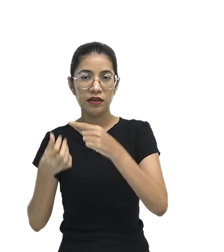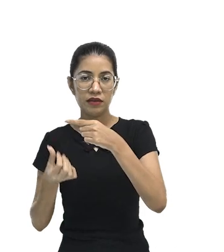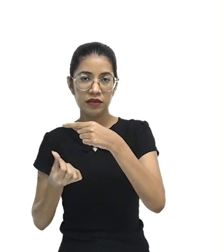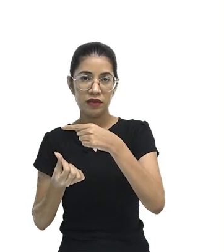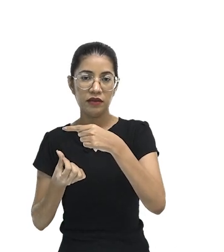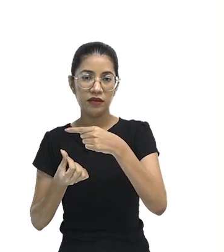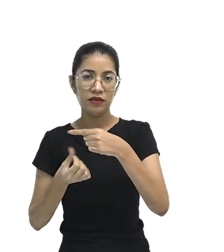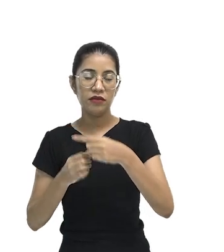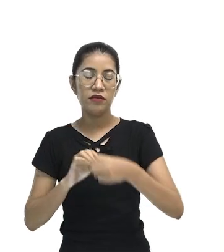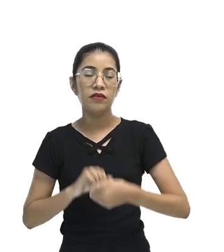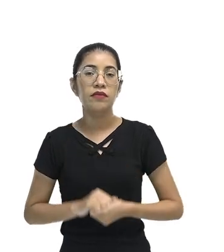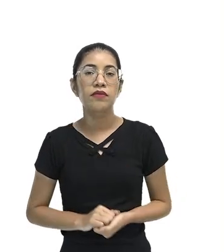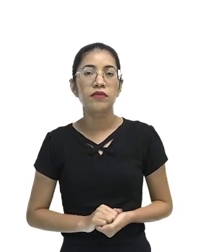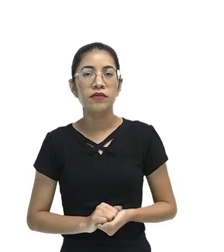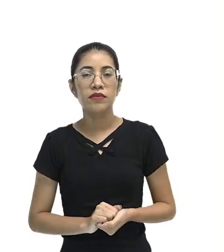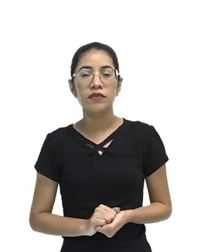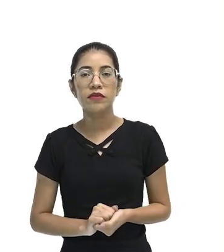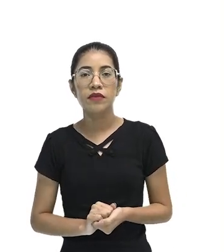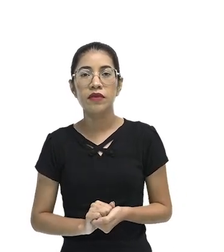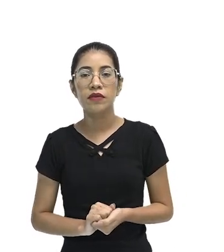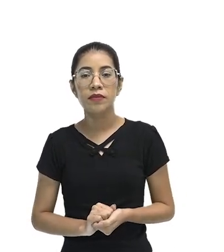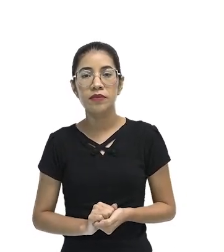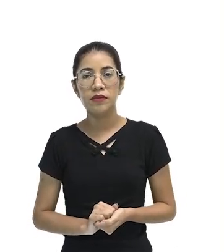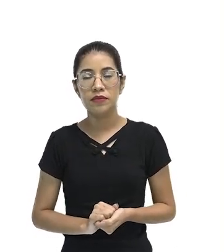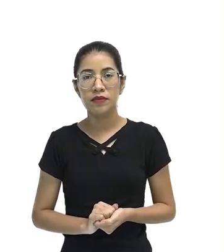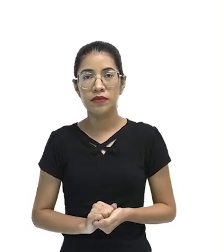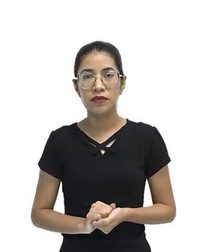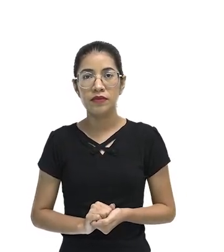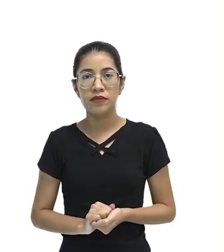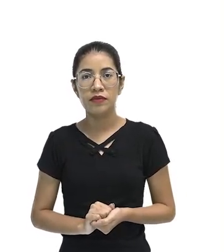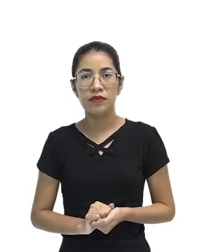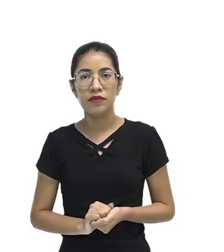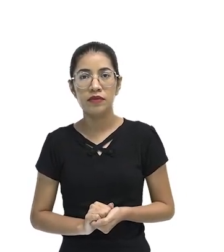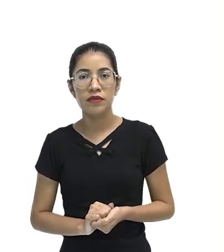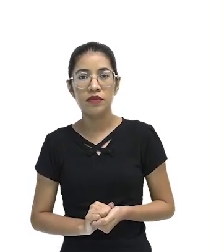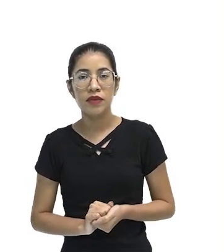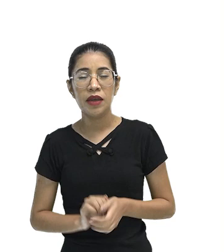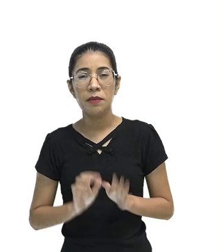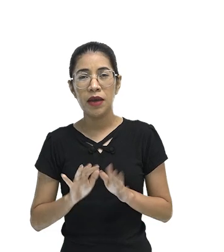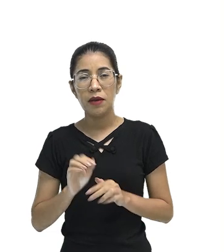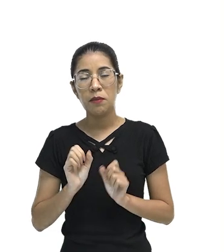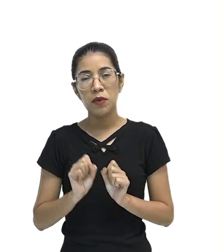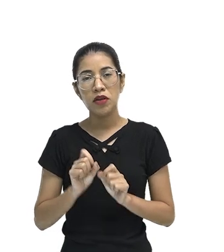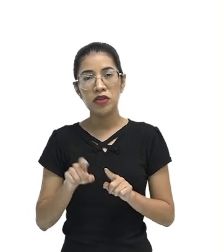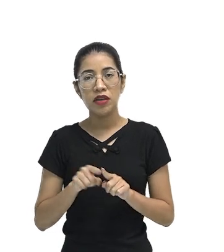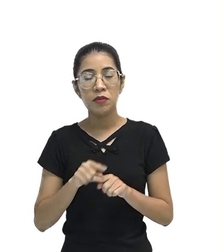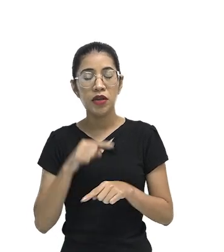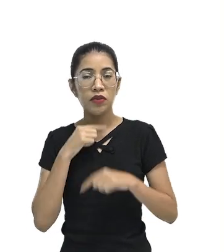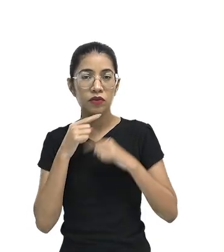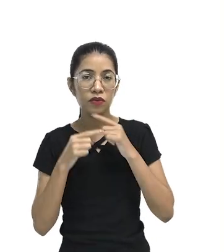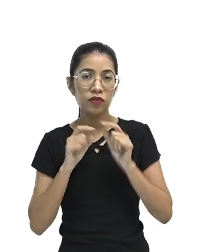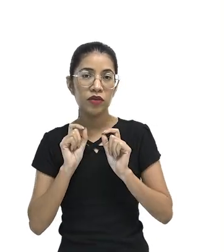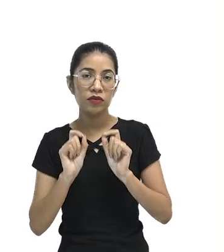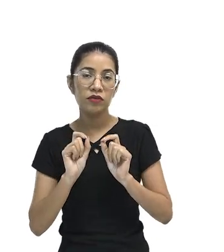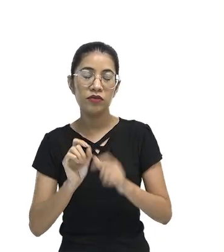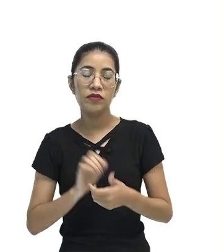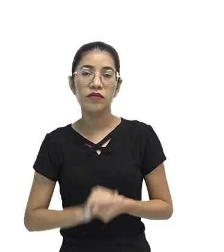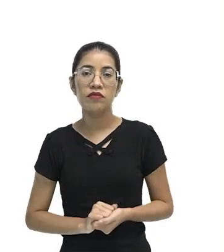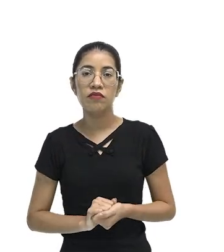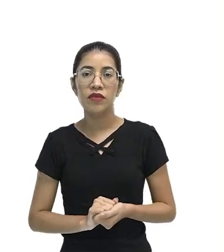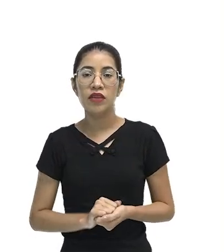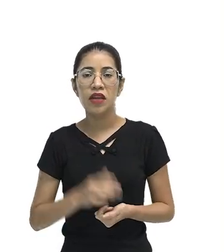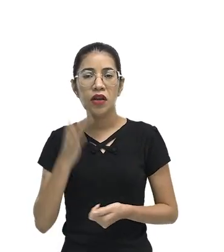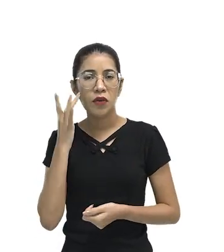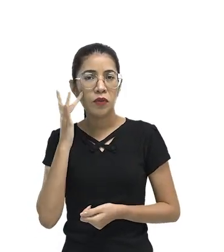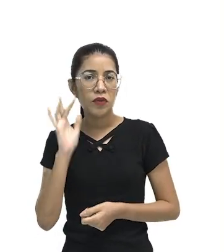mais 6. E aí você pode, de repente, surgir na tua cabeça aí a seguinte dúvida: eu não